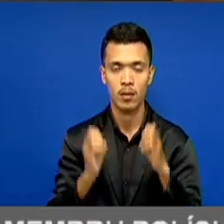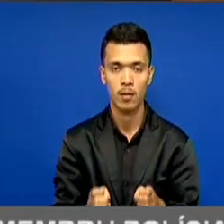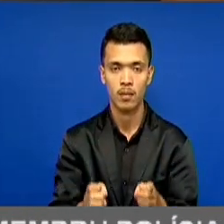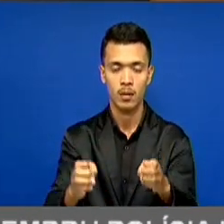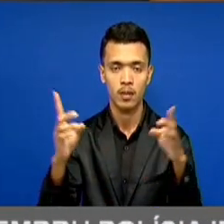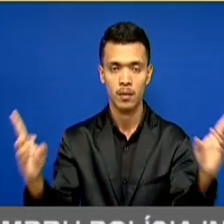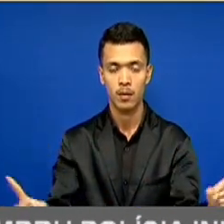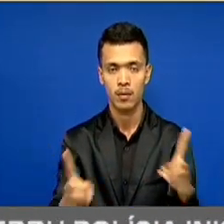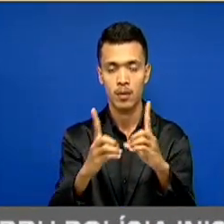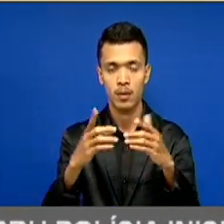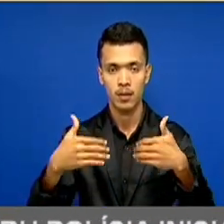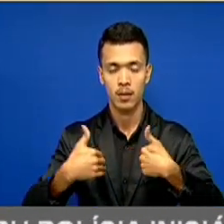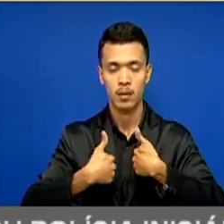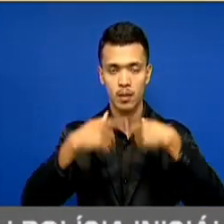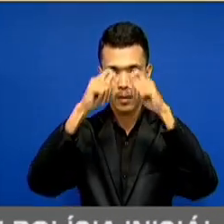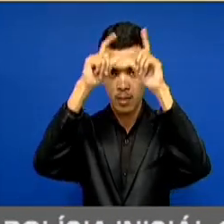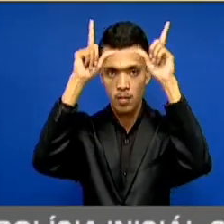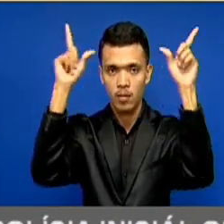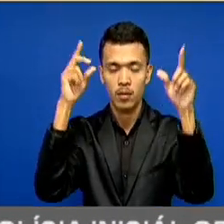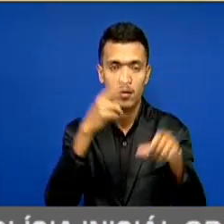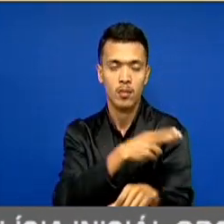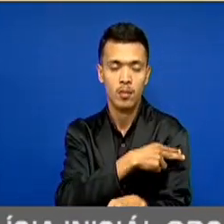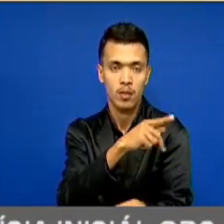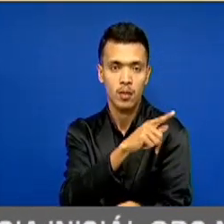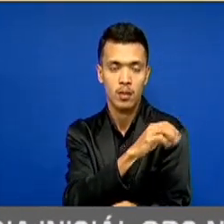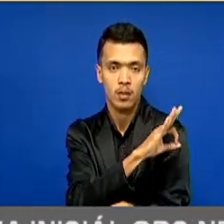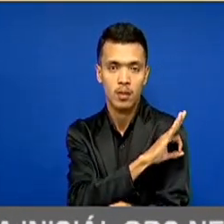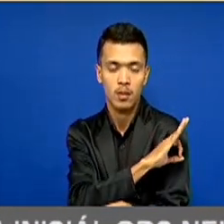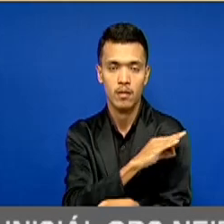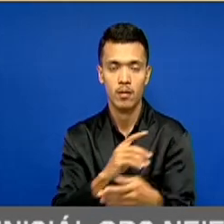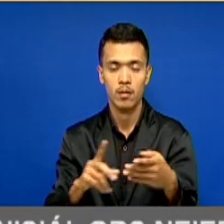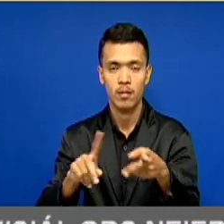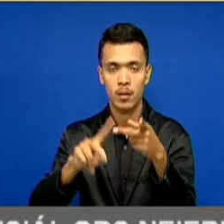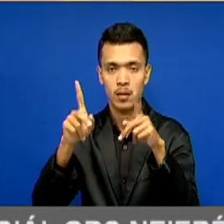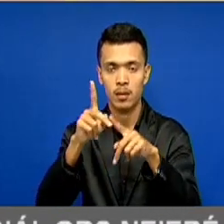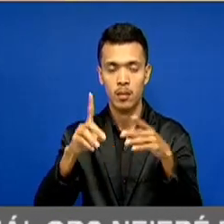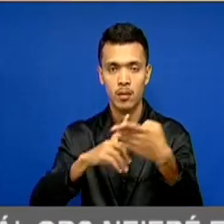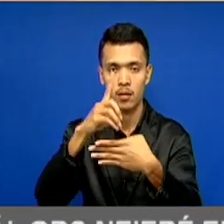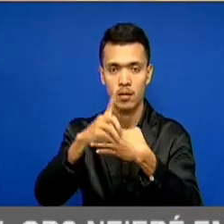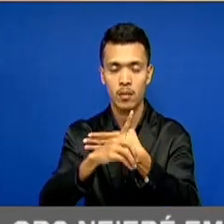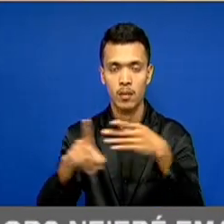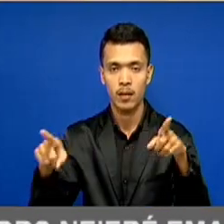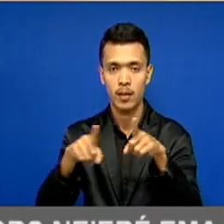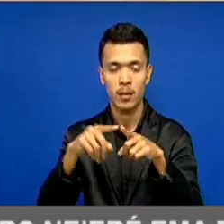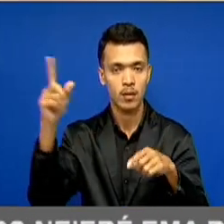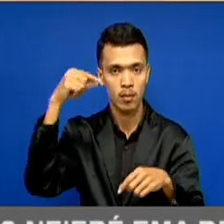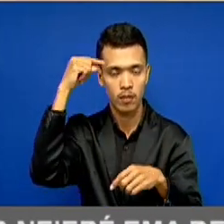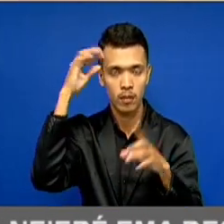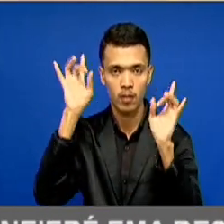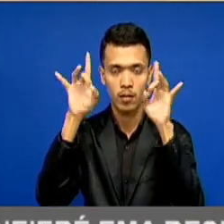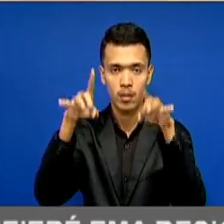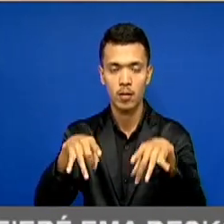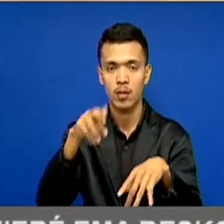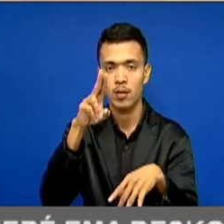que acontece em Timor-Leste. UNICEF, o doadores de desenvolvimento Hadesan, governo Austrália, no